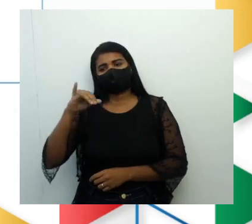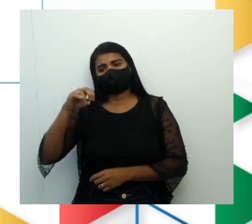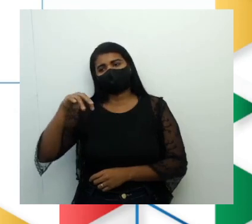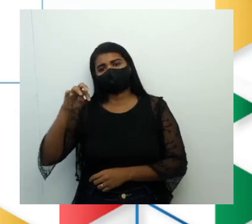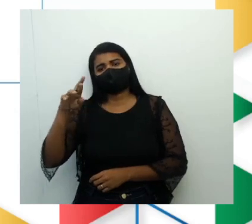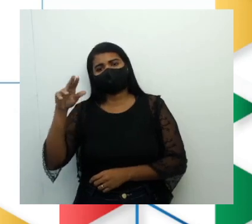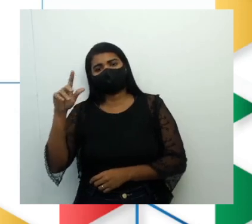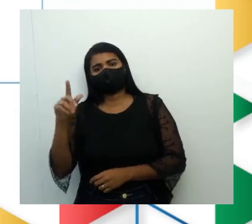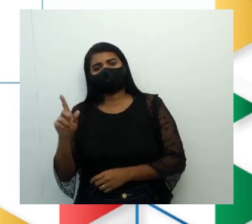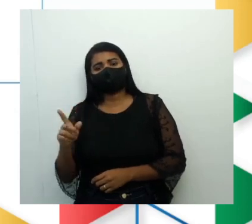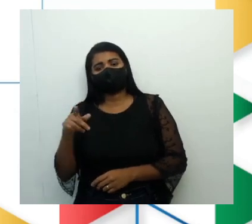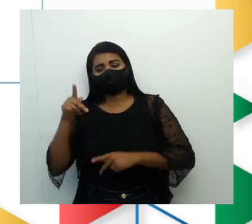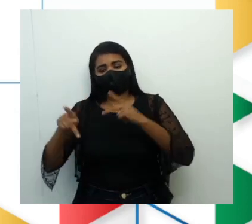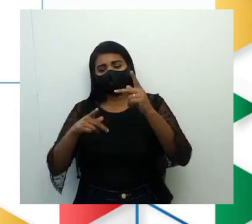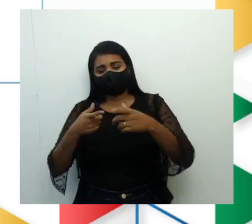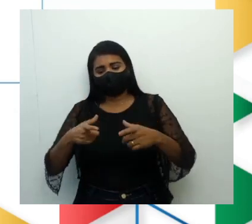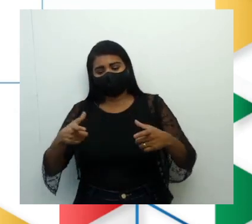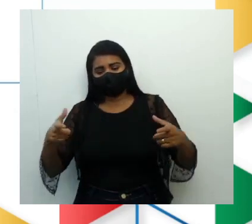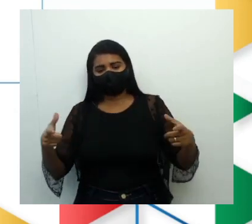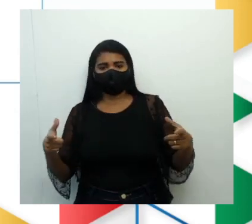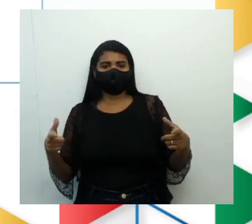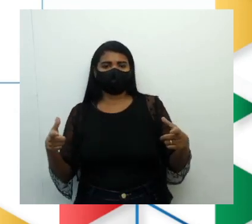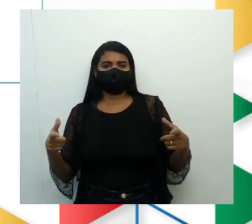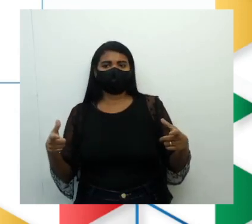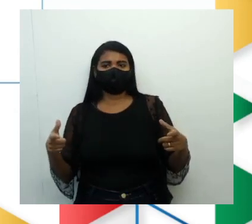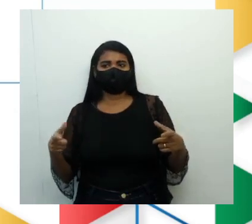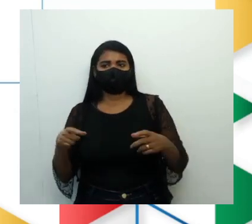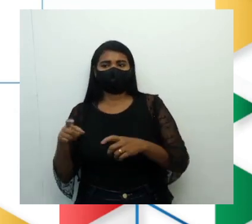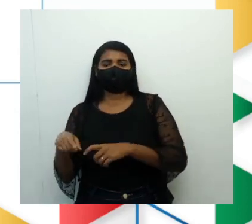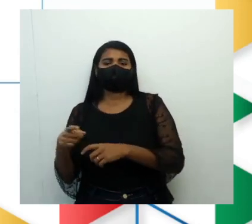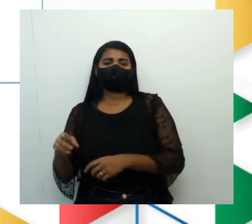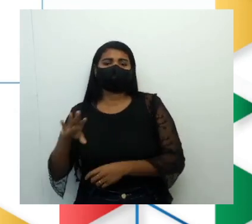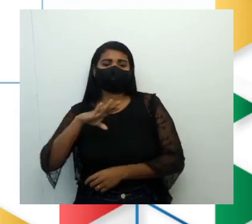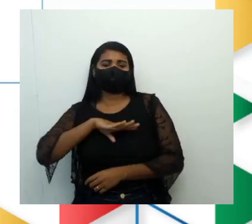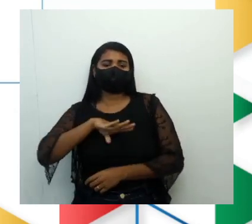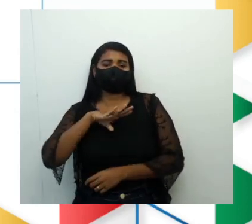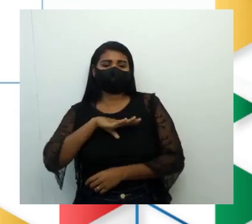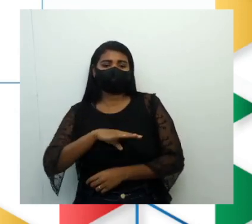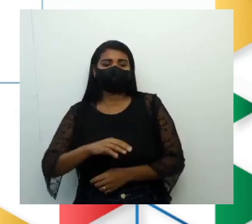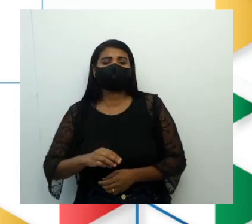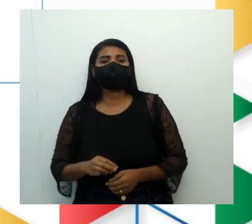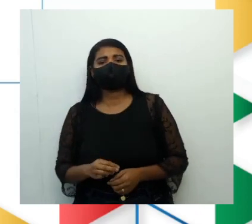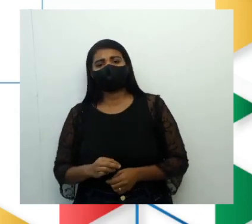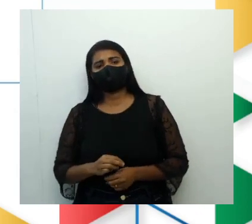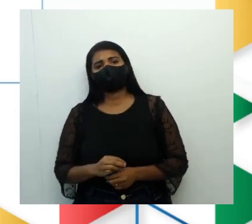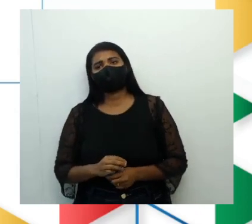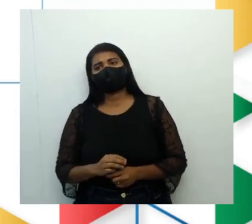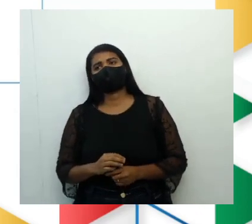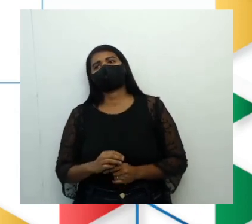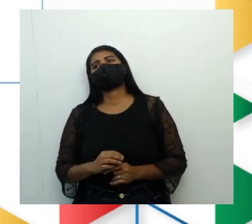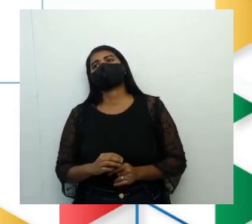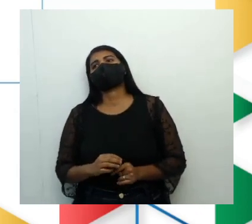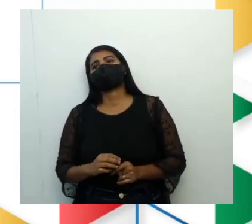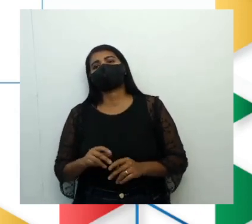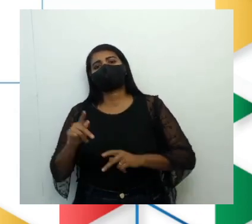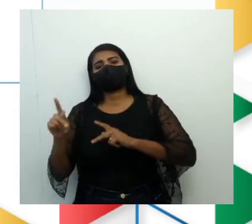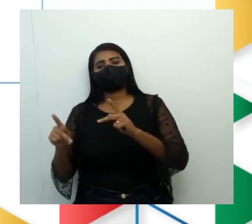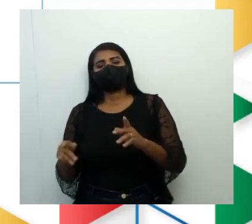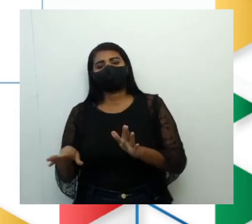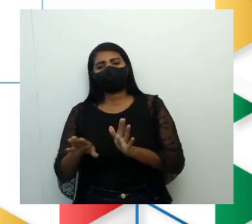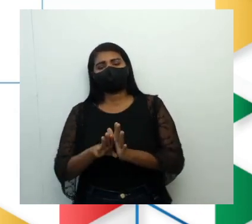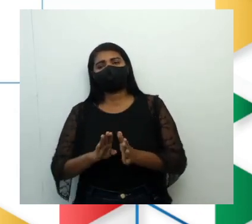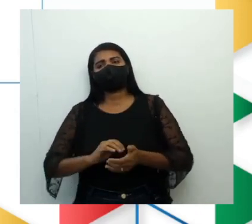Então, a população começou a crescer com a migração dos portugueses. Imigração de portugueses. O povo veio de lá para cá,